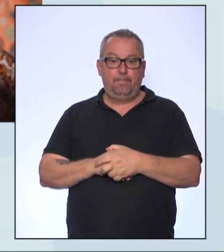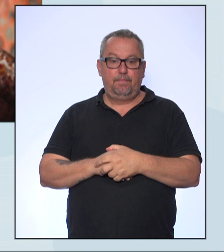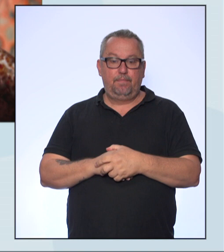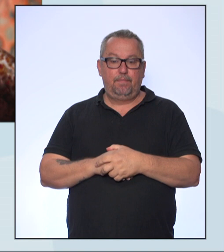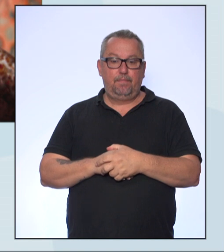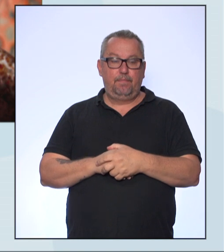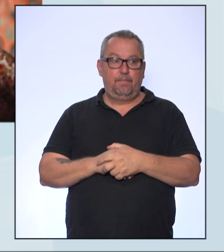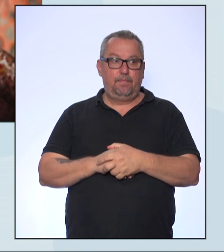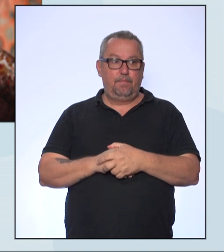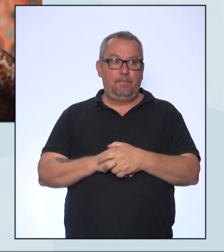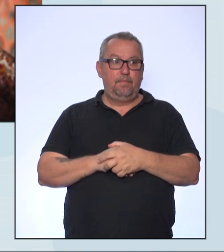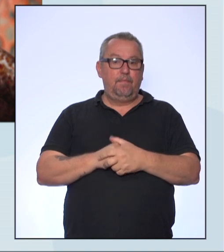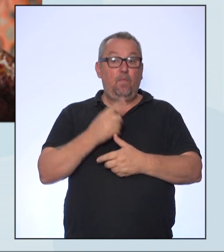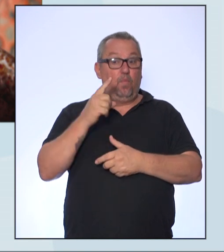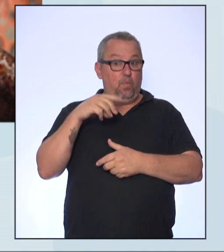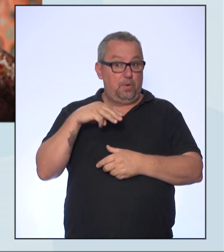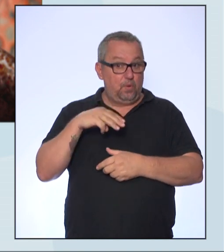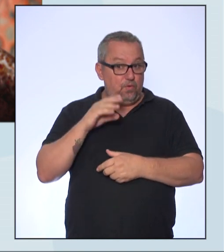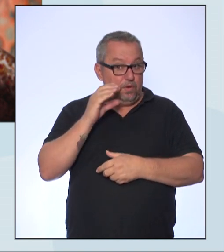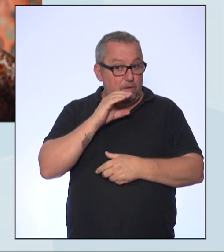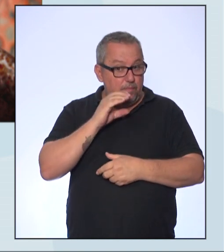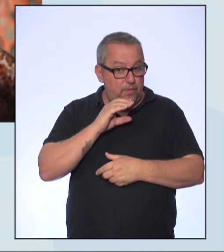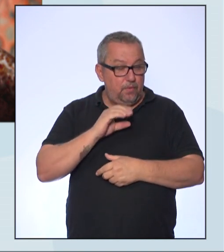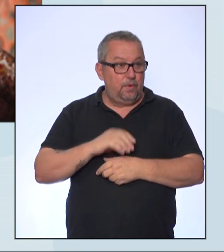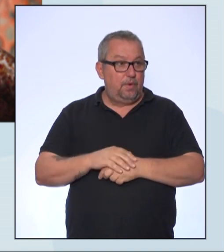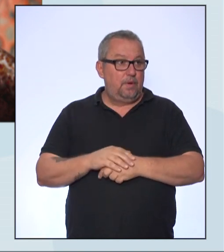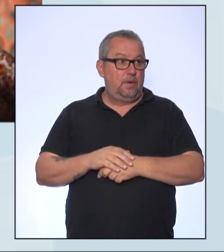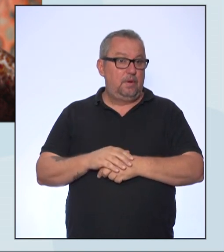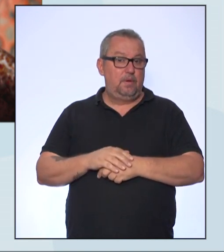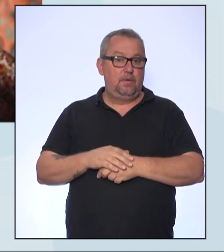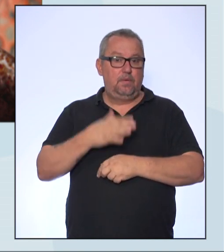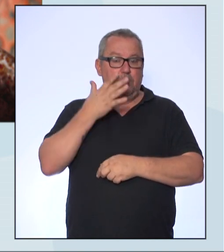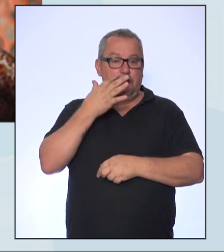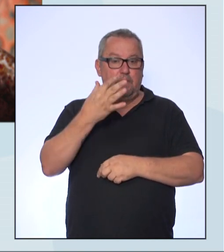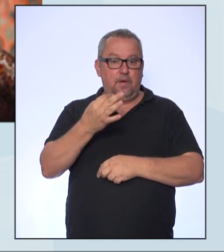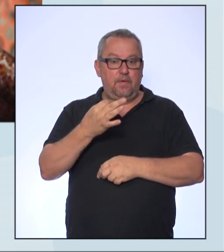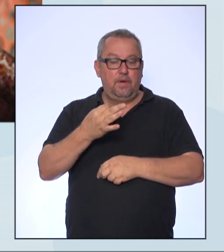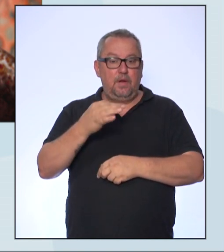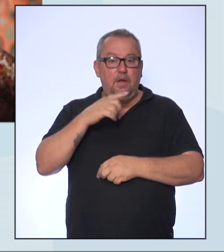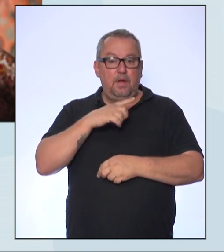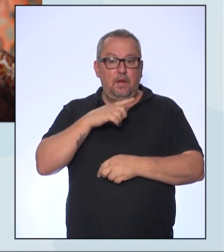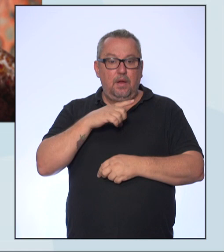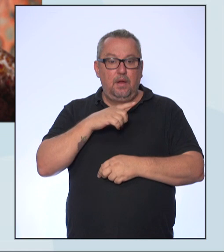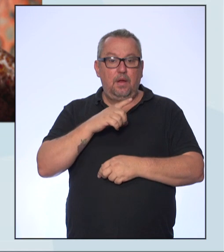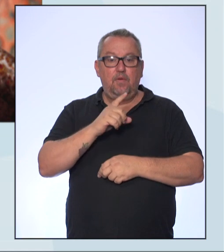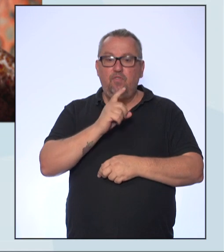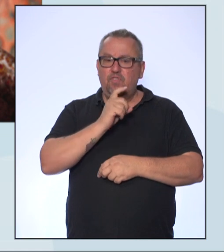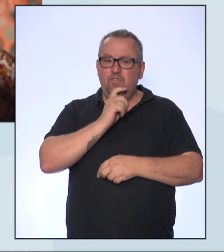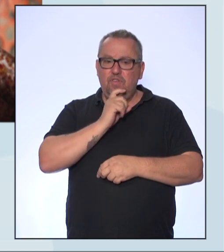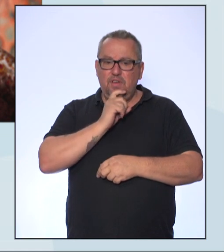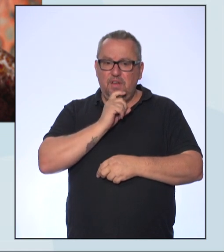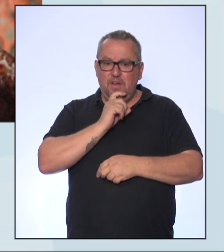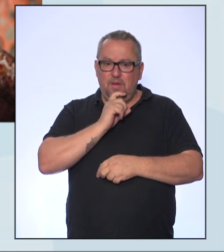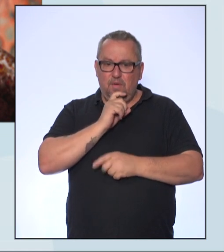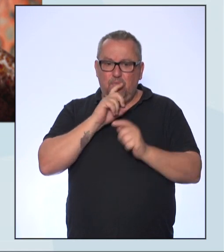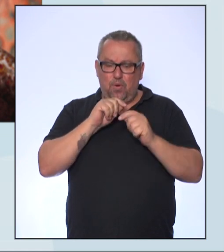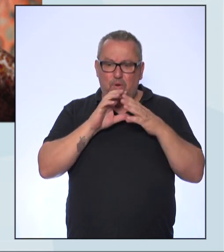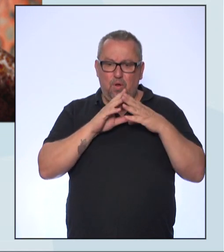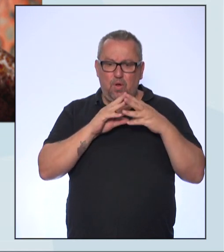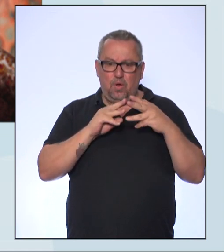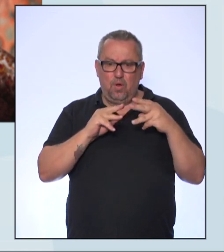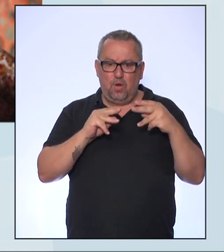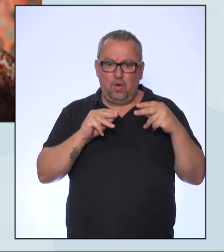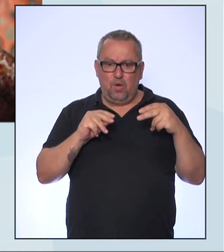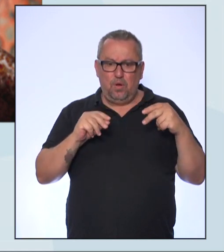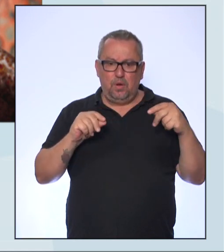Mais uns minutinhos só, hein? Então, gente, observem. Será que aquele gelo pode derreter com o tempo, se a